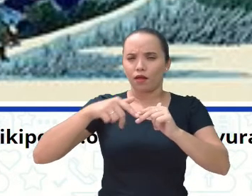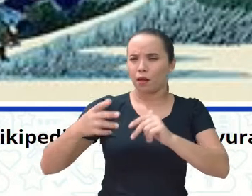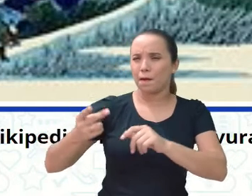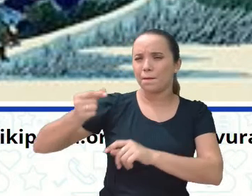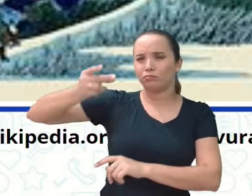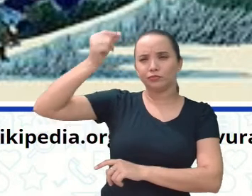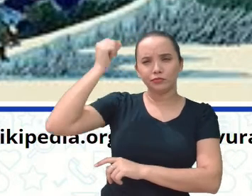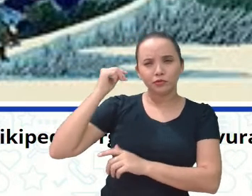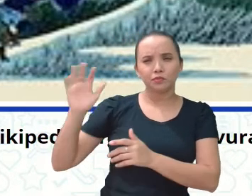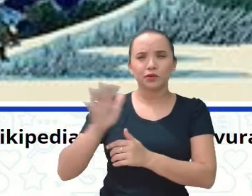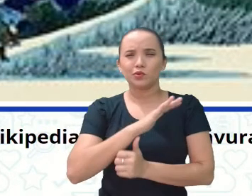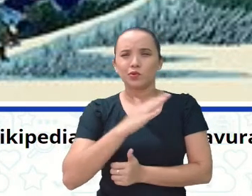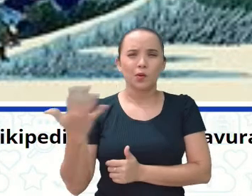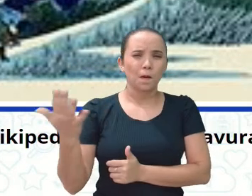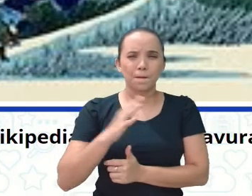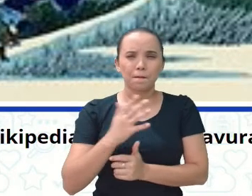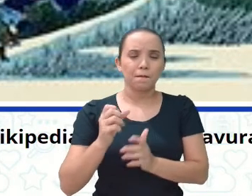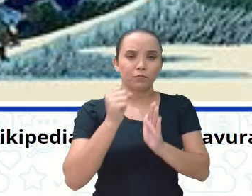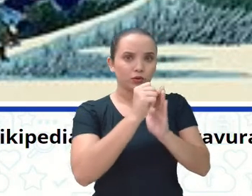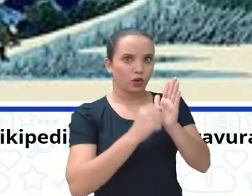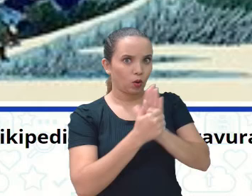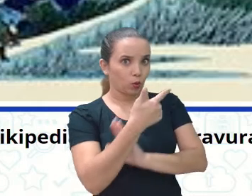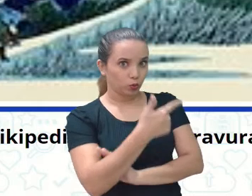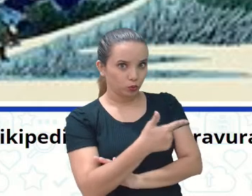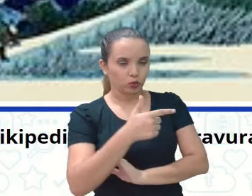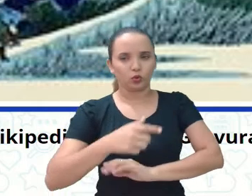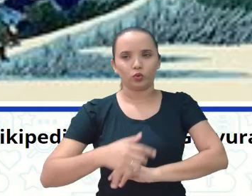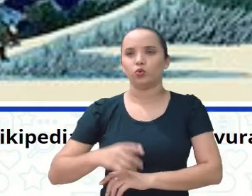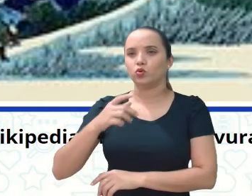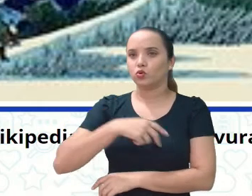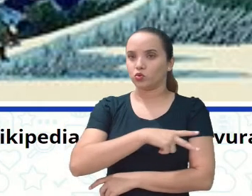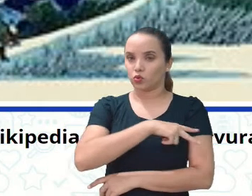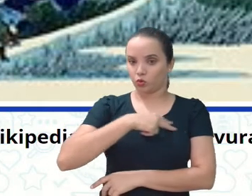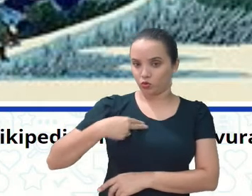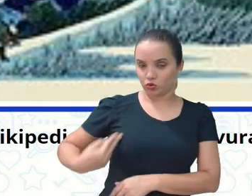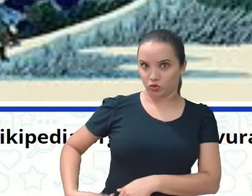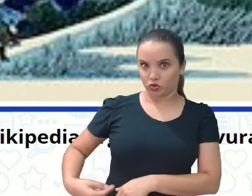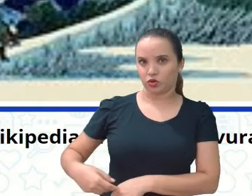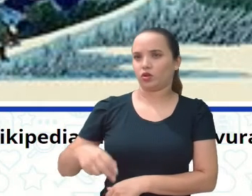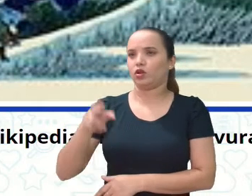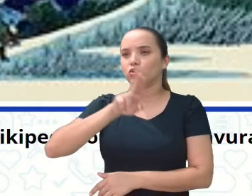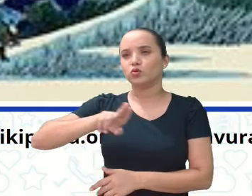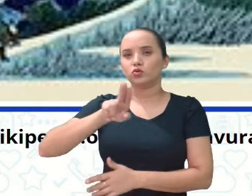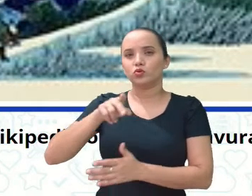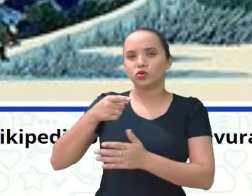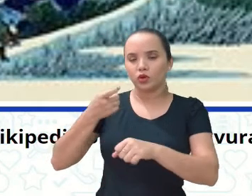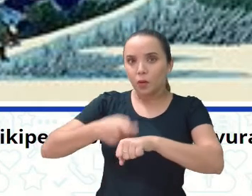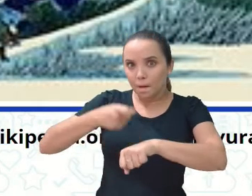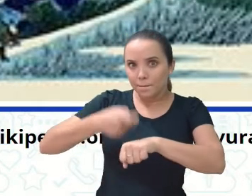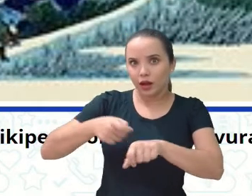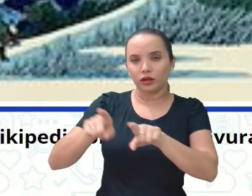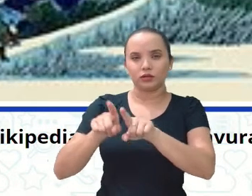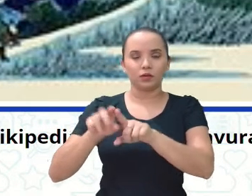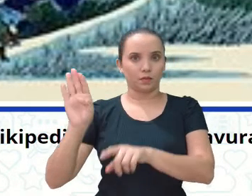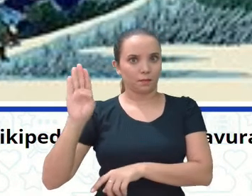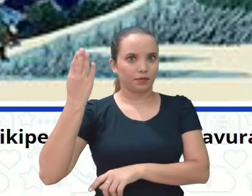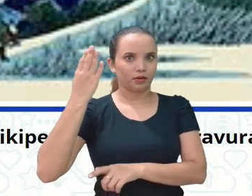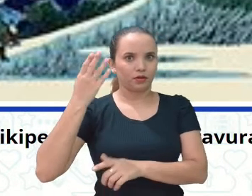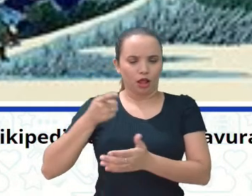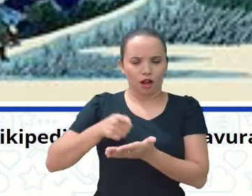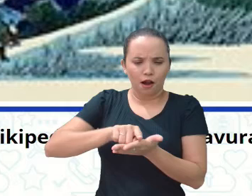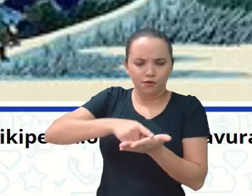no século II, quando os chineses, por meio de pedras e madeiras, gravavam a sua arte, né, a sua